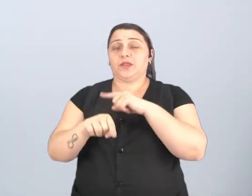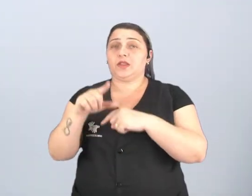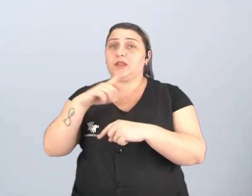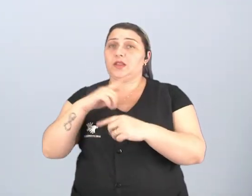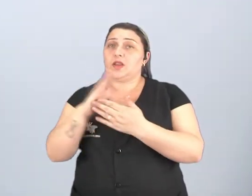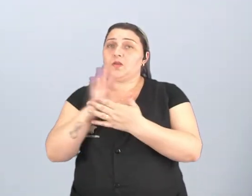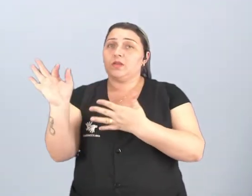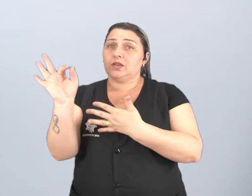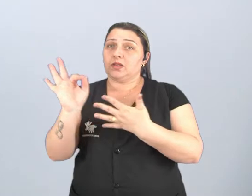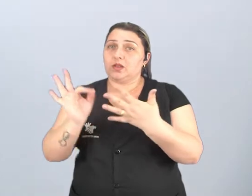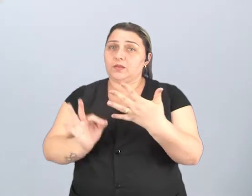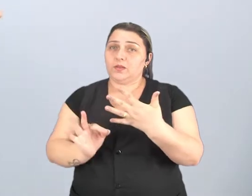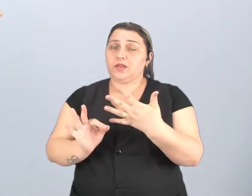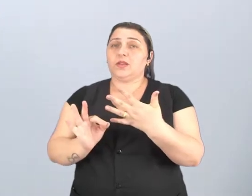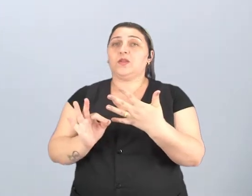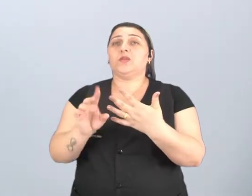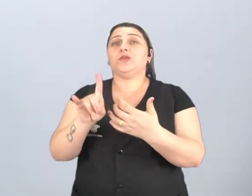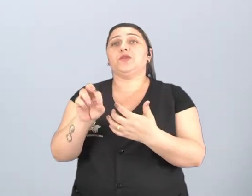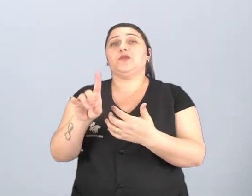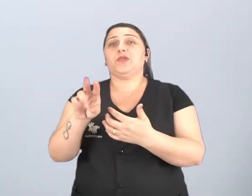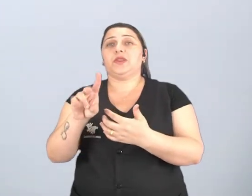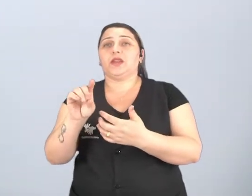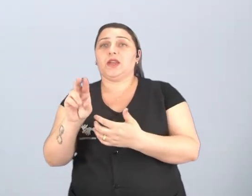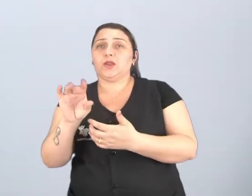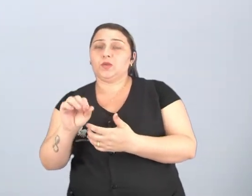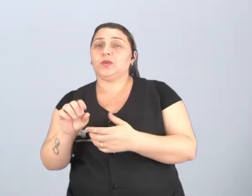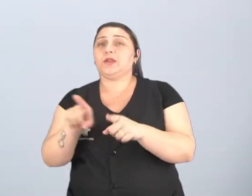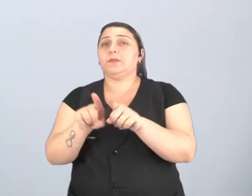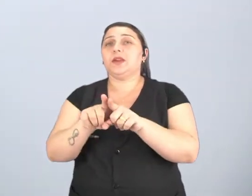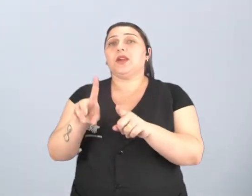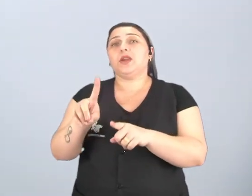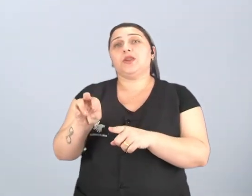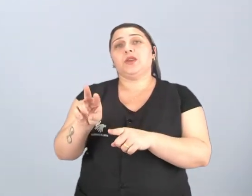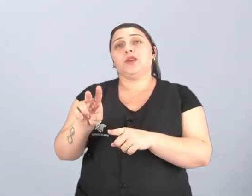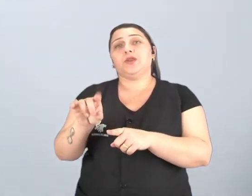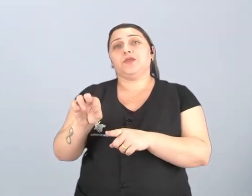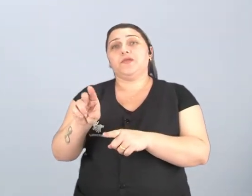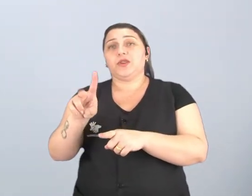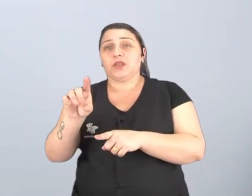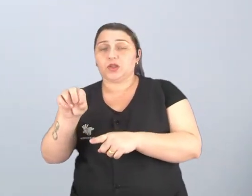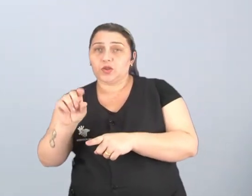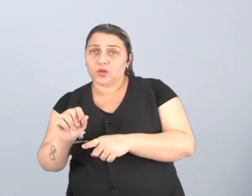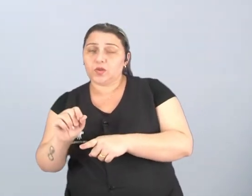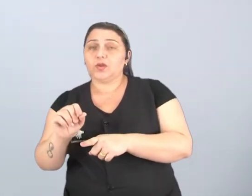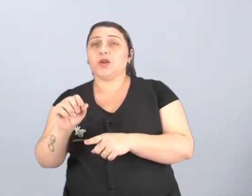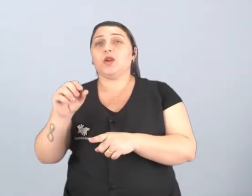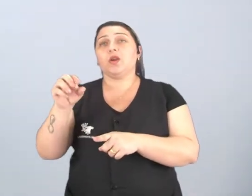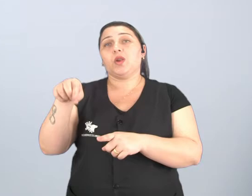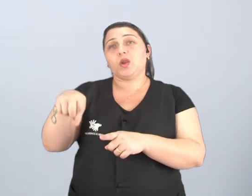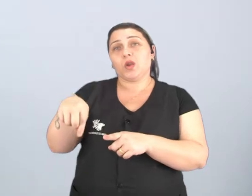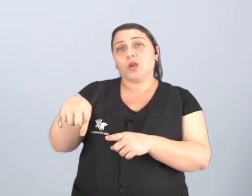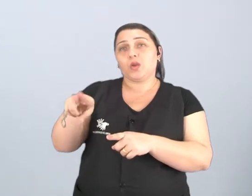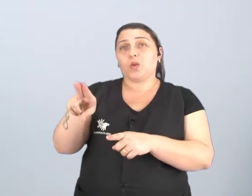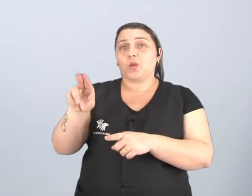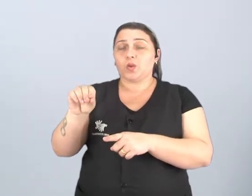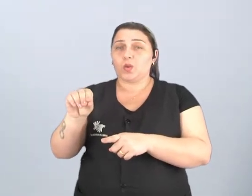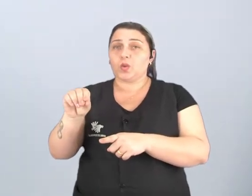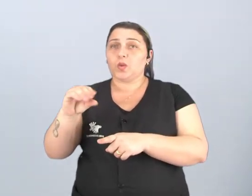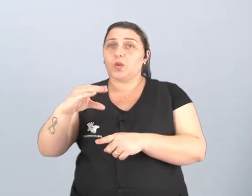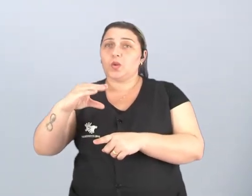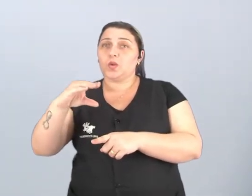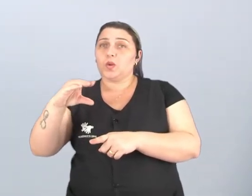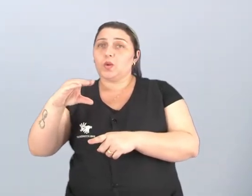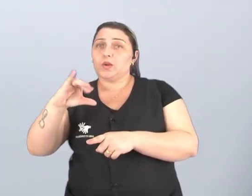alguns elementos, que é o dividendo e o divisor. A partir deles, nós vamos criar outros, que são o quociente e o resto,